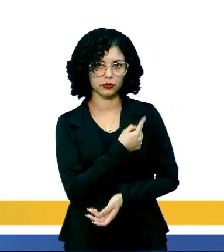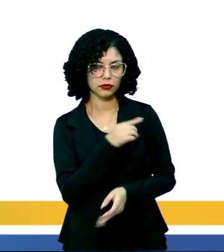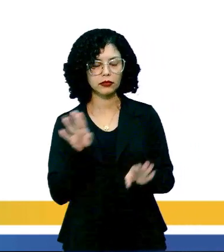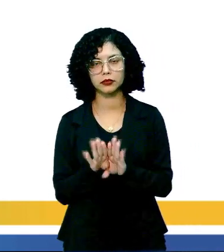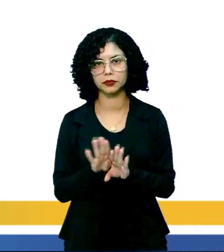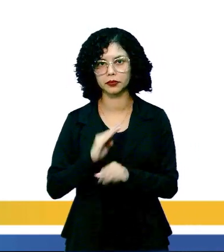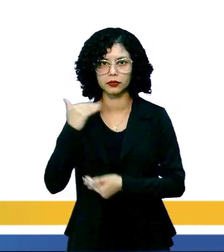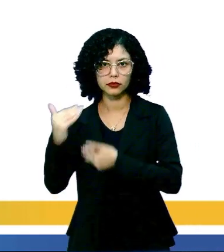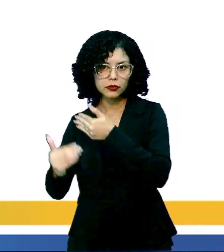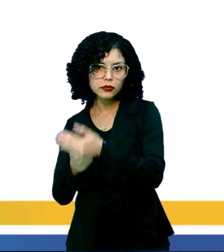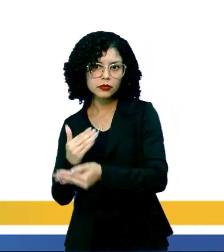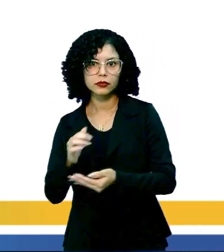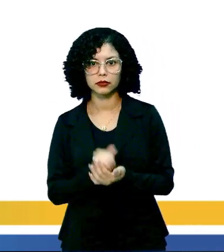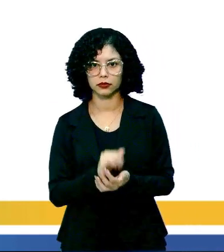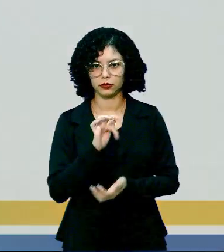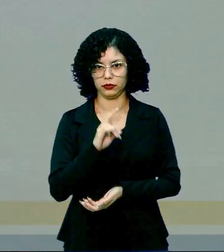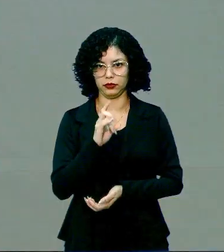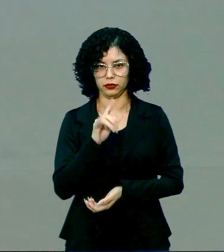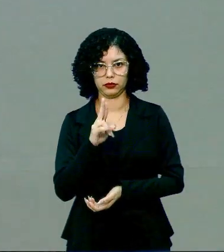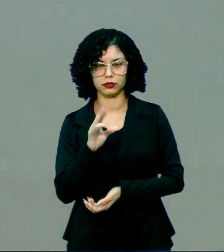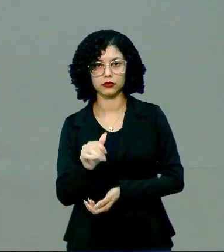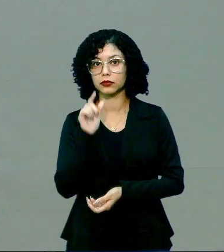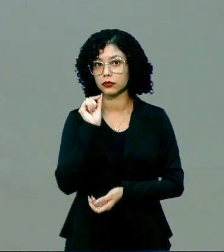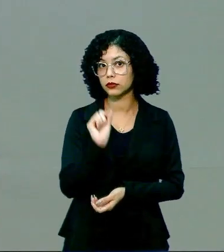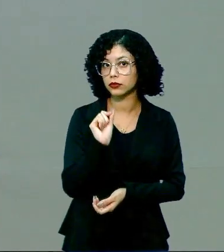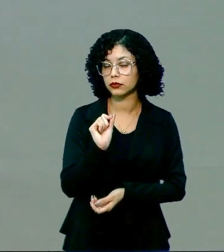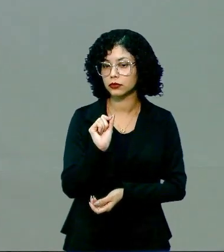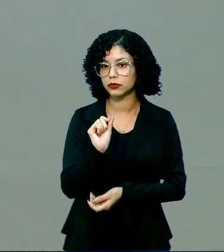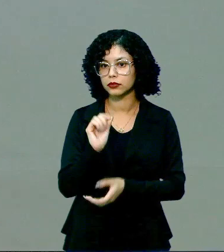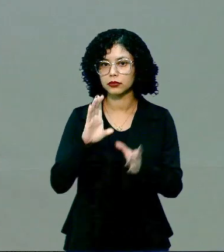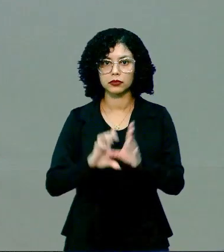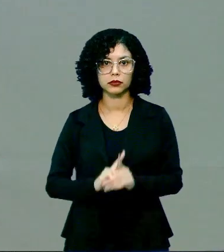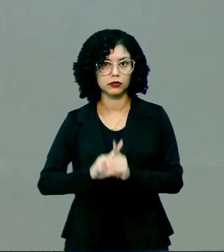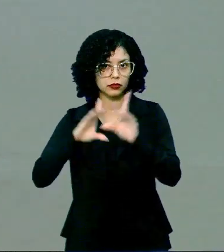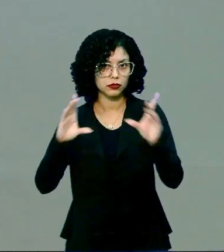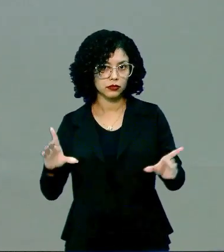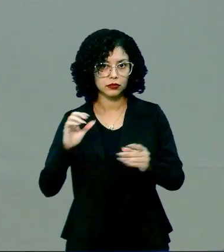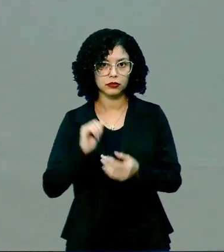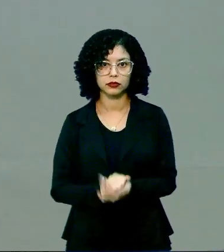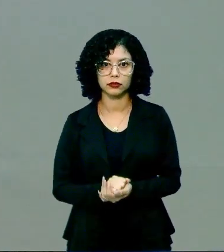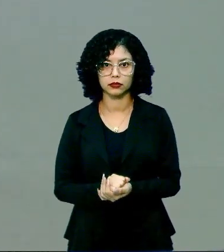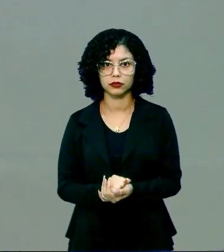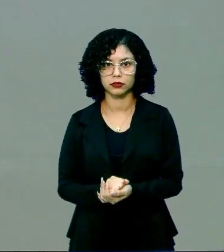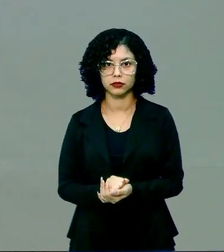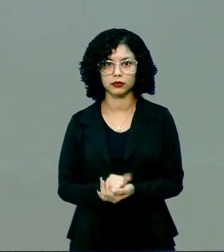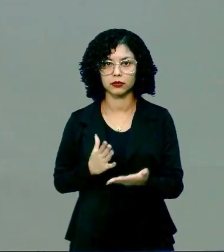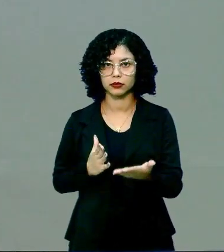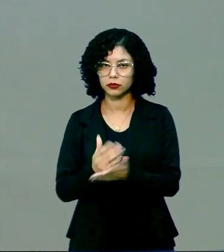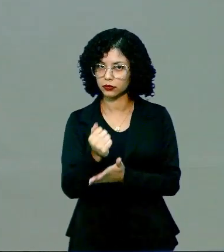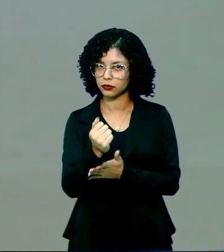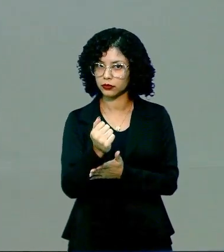tem o processo de redemocratização. O que é redemocratizar?